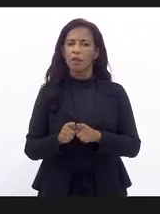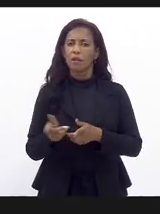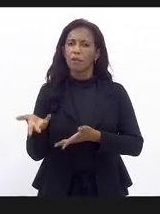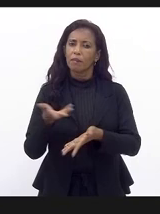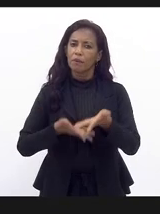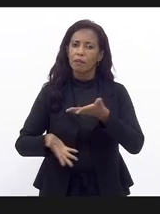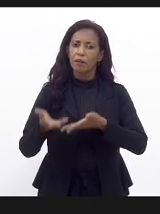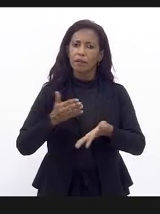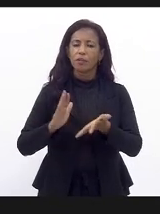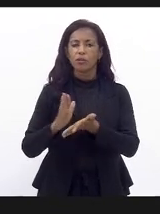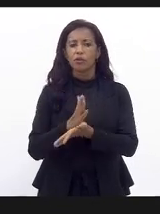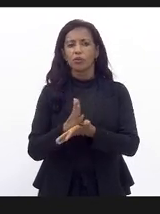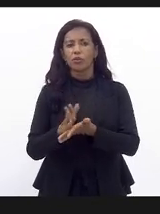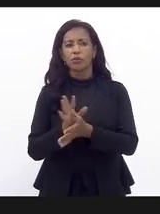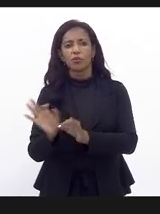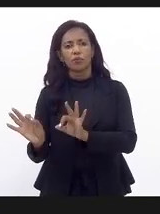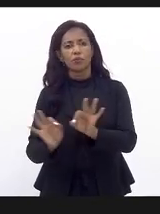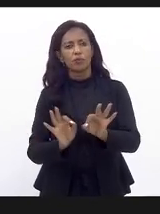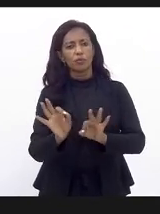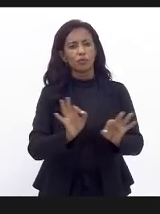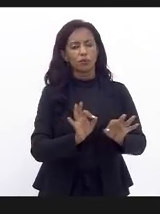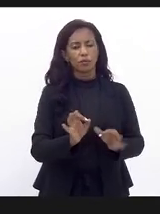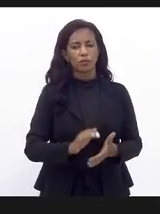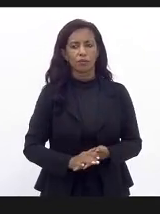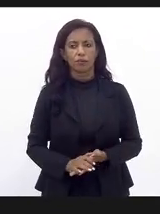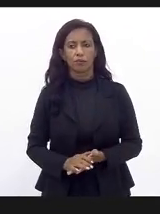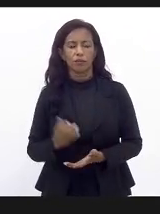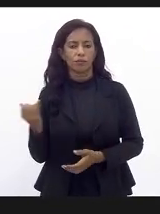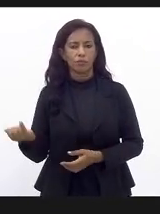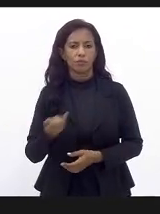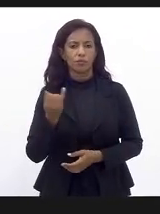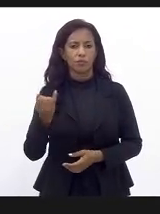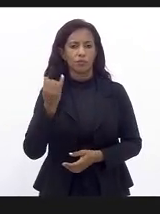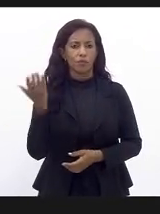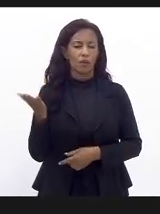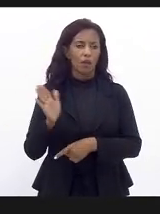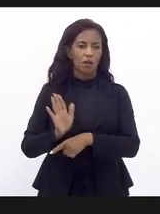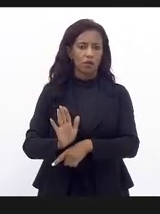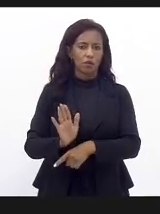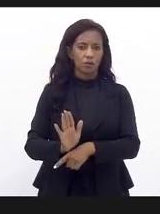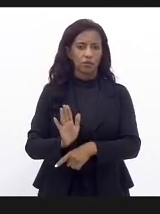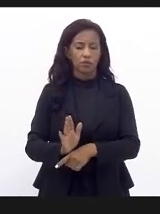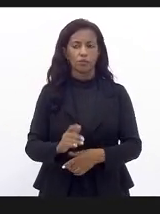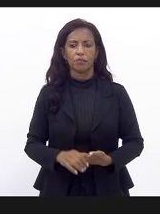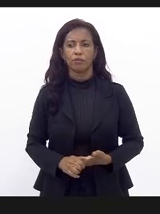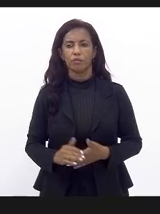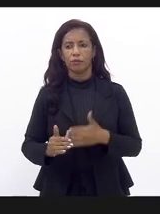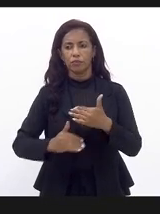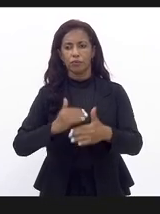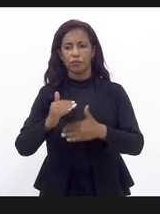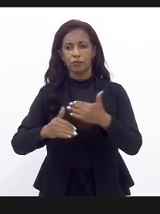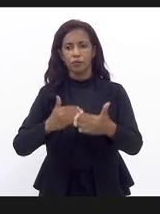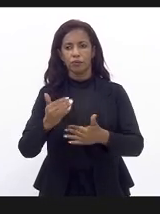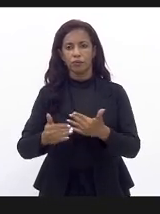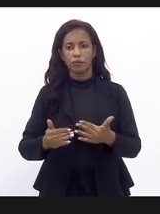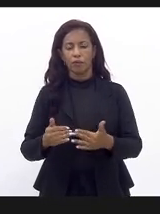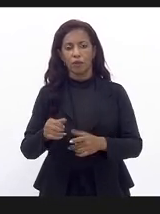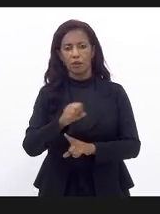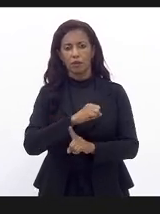participam de alguma forma e de alguma forma muito importante contribuem para o desenvolvimento da